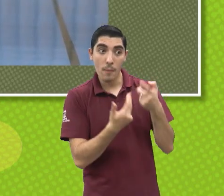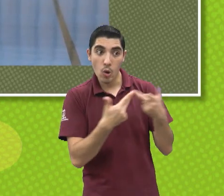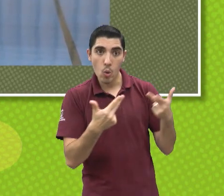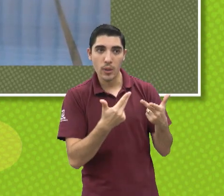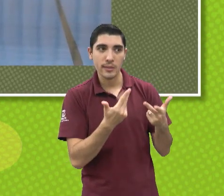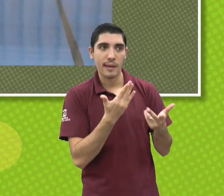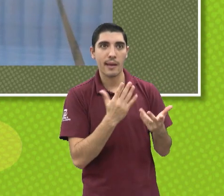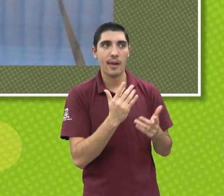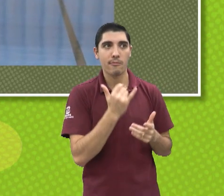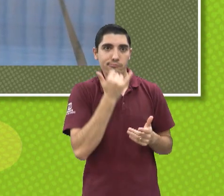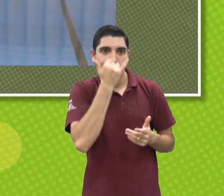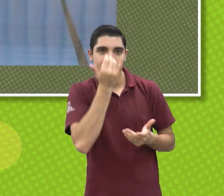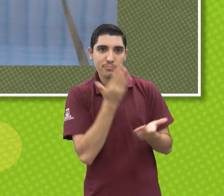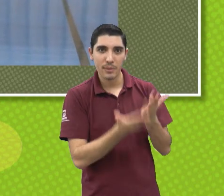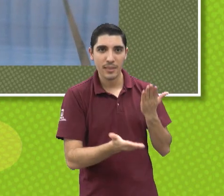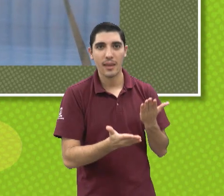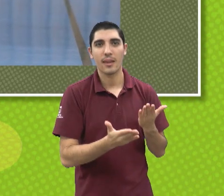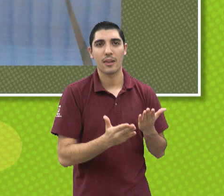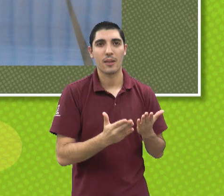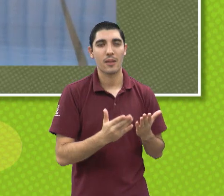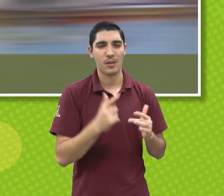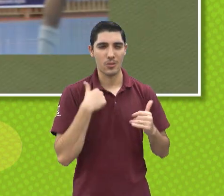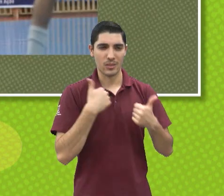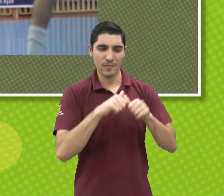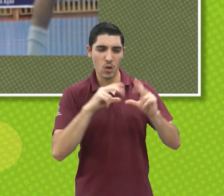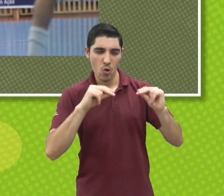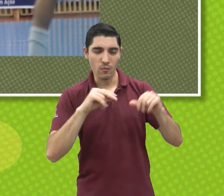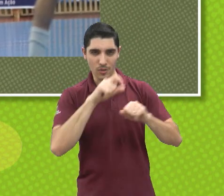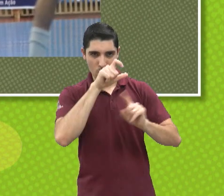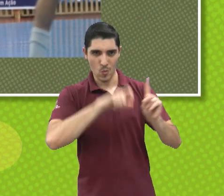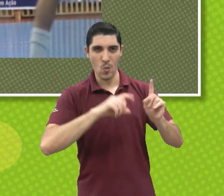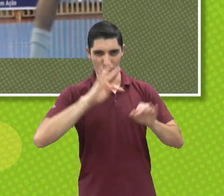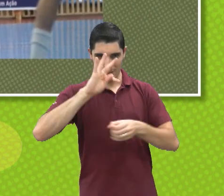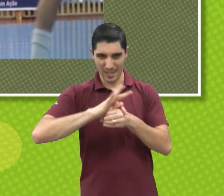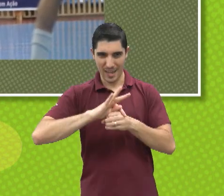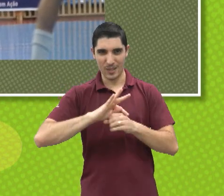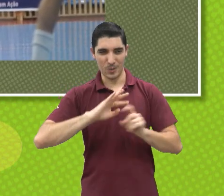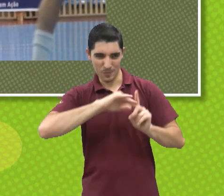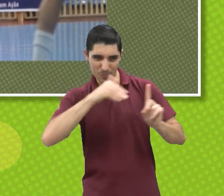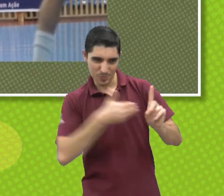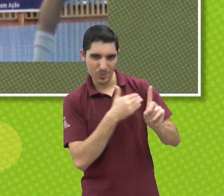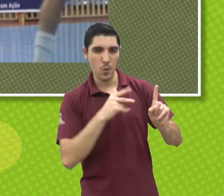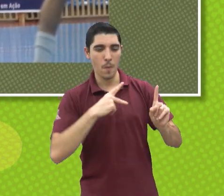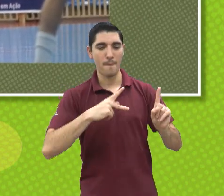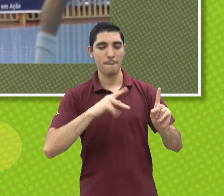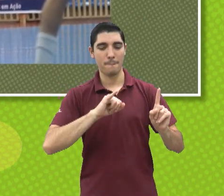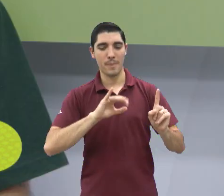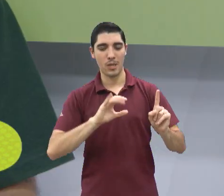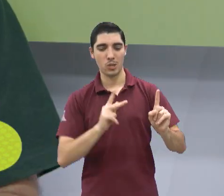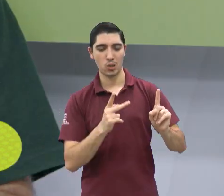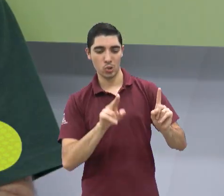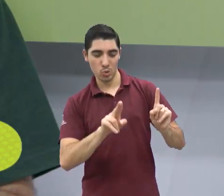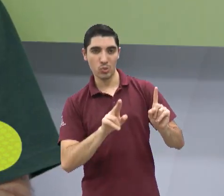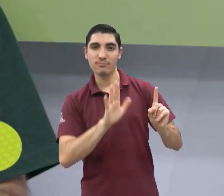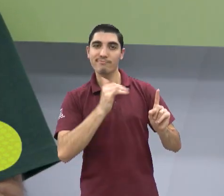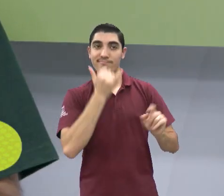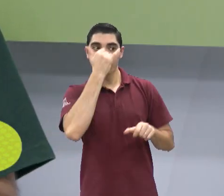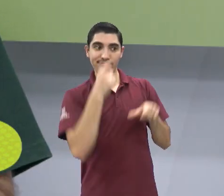último colocado aqui, que tomou, estava conversando até com o Pichu em off, a gente tomou um susto que não poderia ter tomado, mas ganhou, enfim.